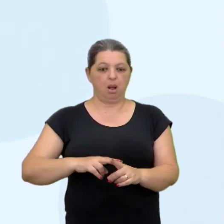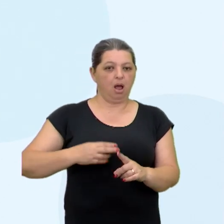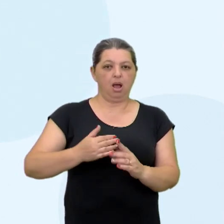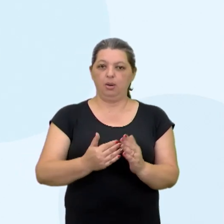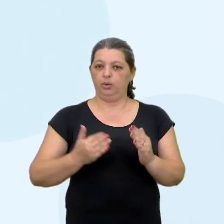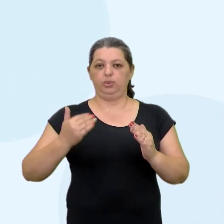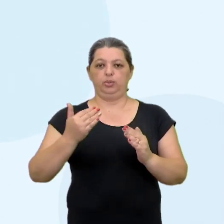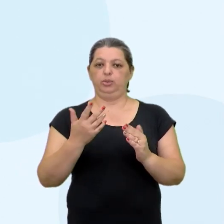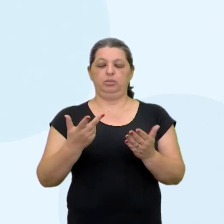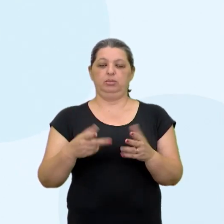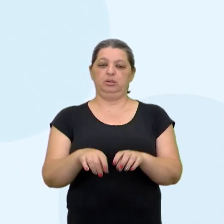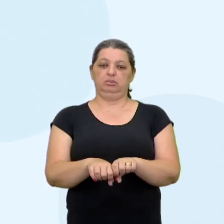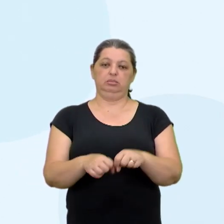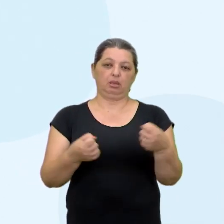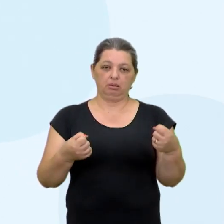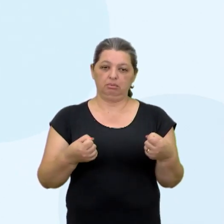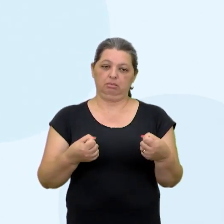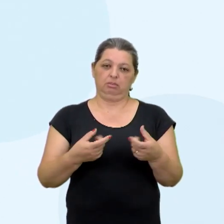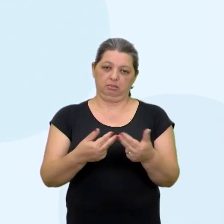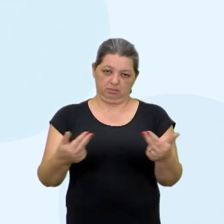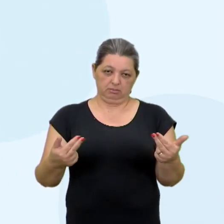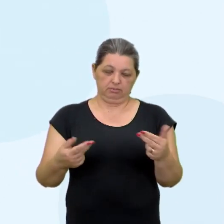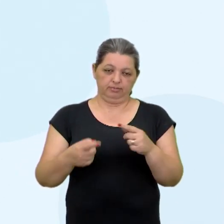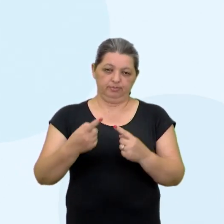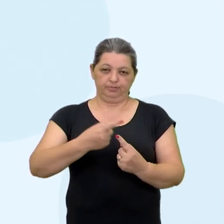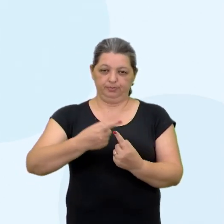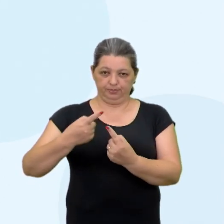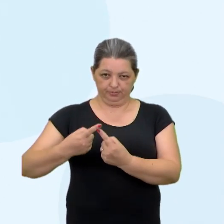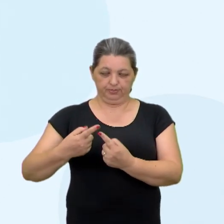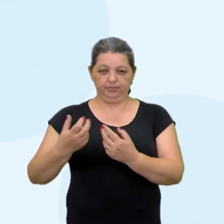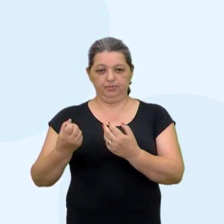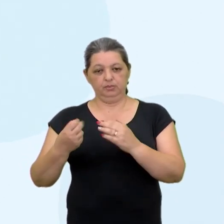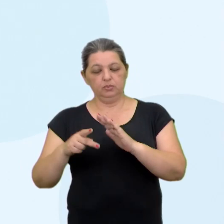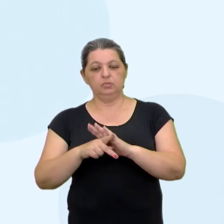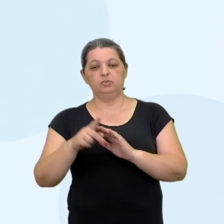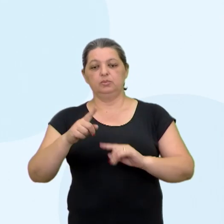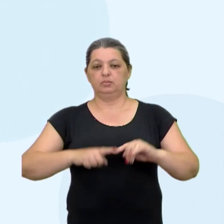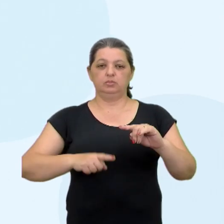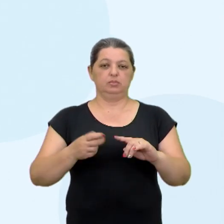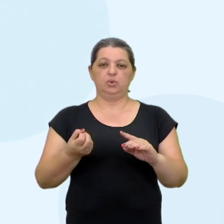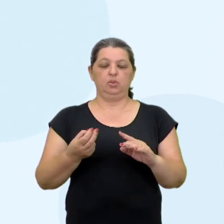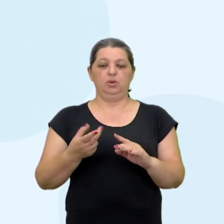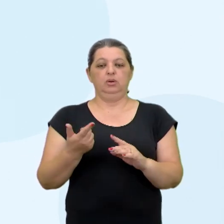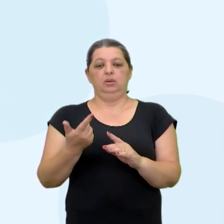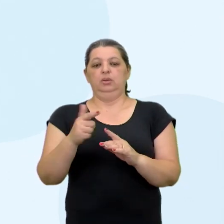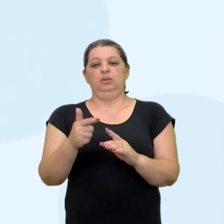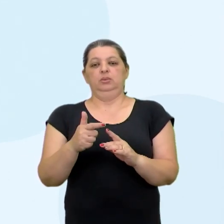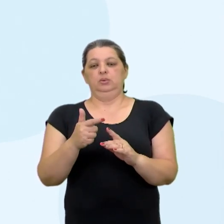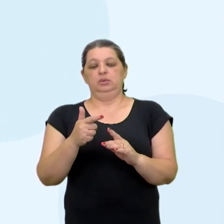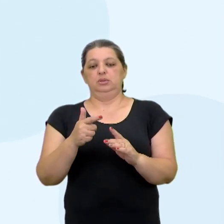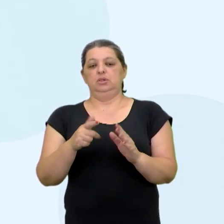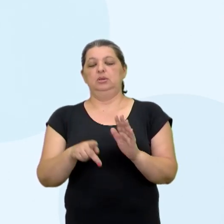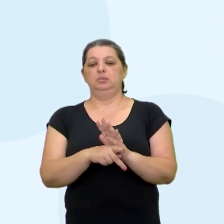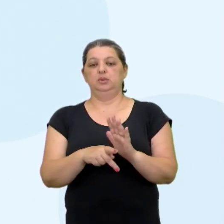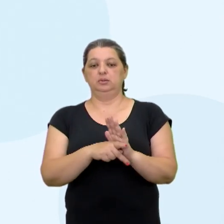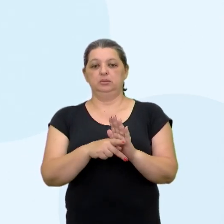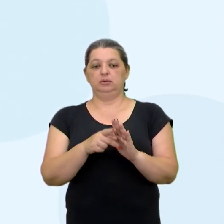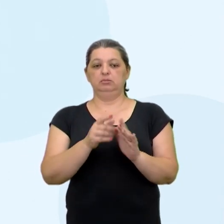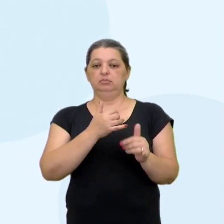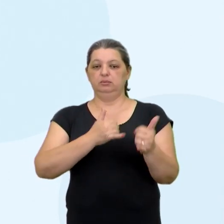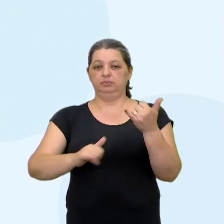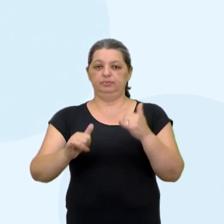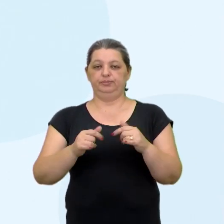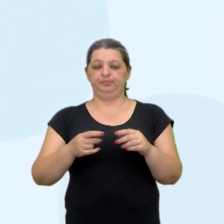a ponto de poder queimar algum componente e nem tá chegando muito pouco a ponto de ser quase não lida, né? Por mais que quando a gente fala